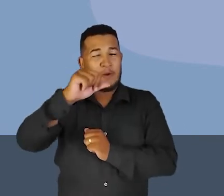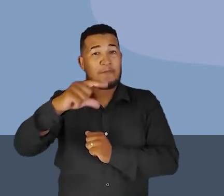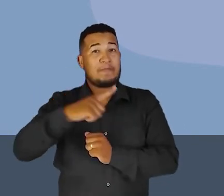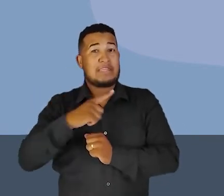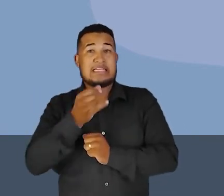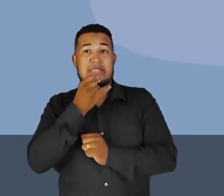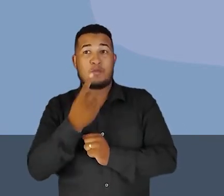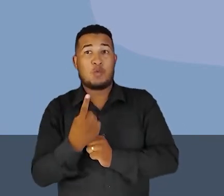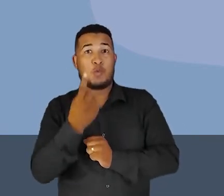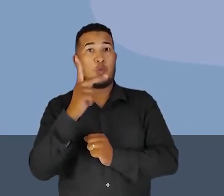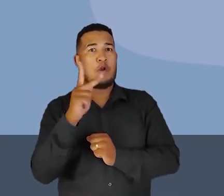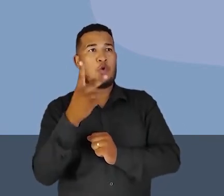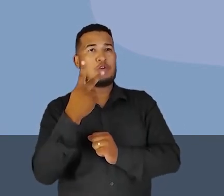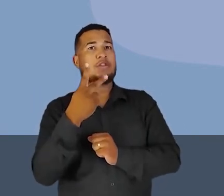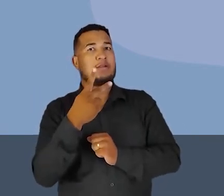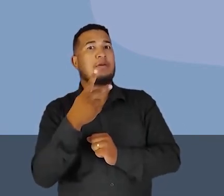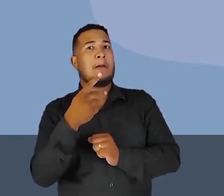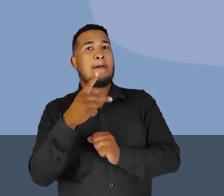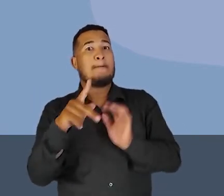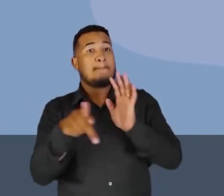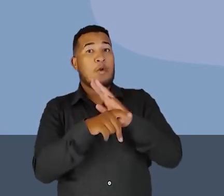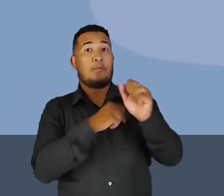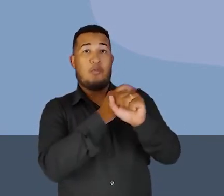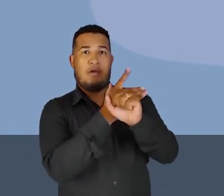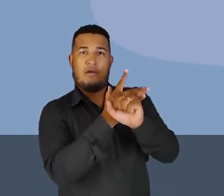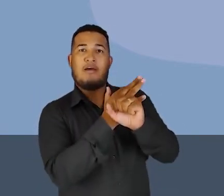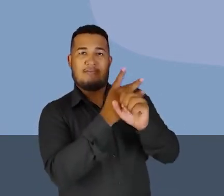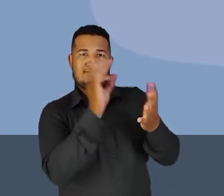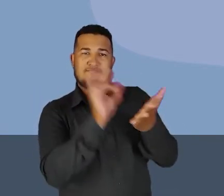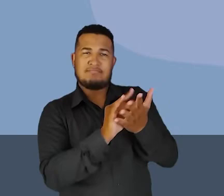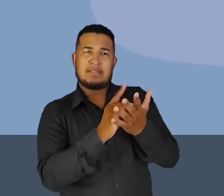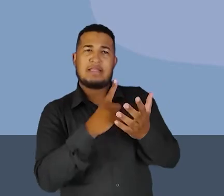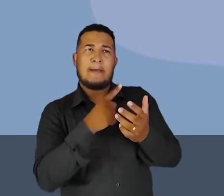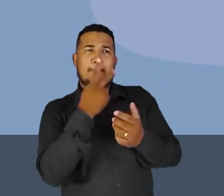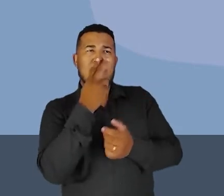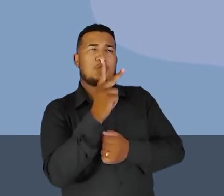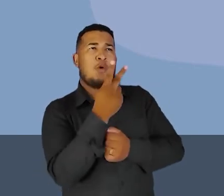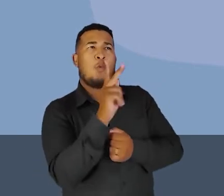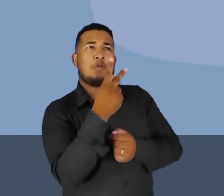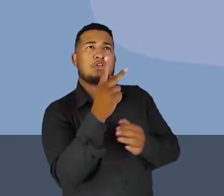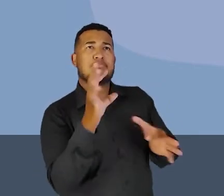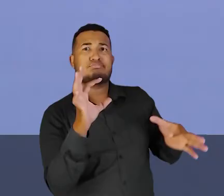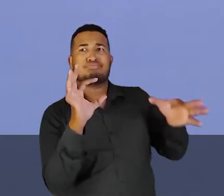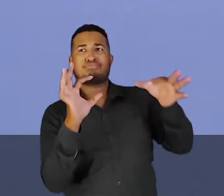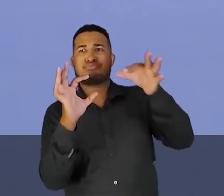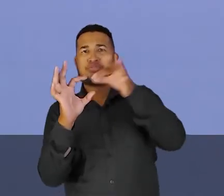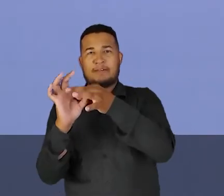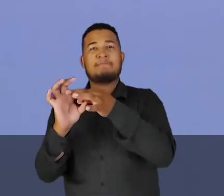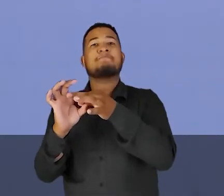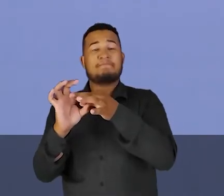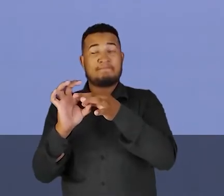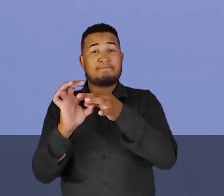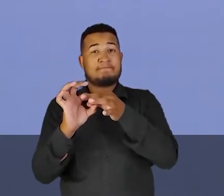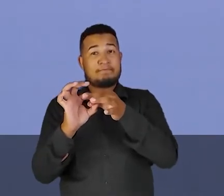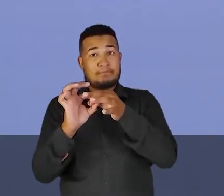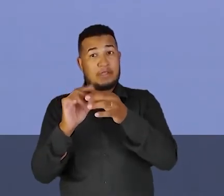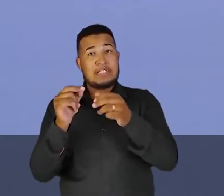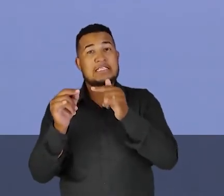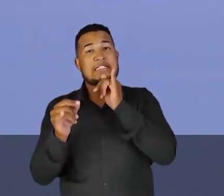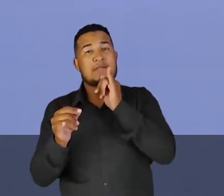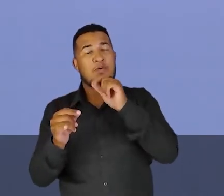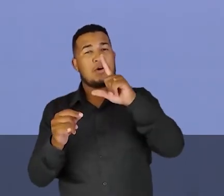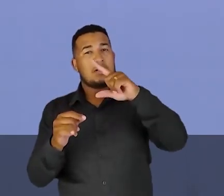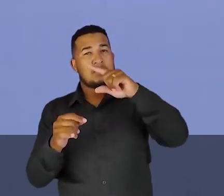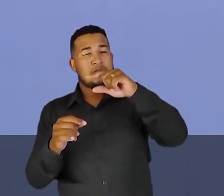um hidrogênio do ácido original na fórmula do sal. Olha aqui para mim. Esse sal que contém